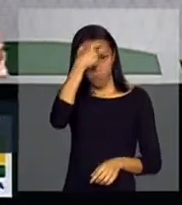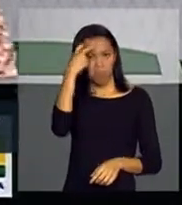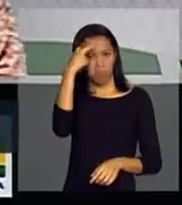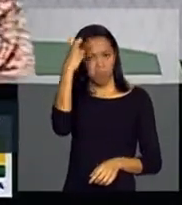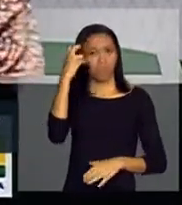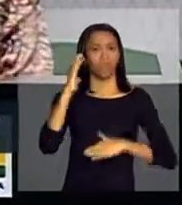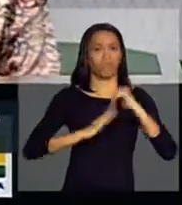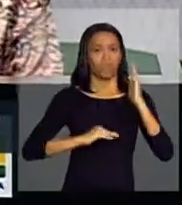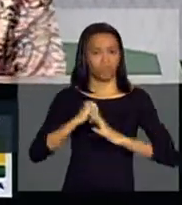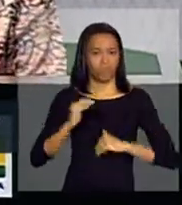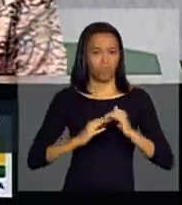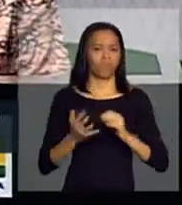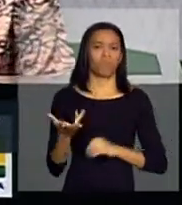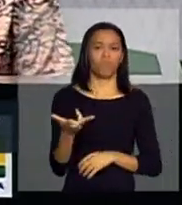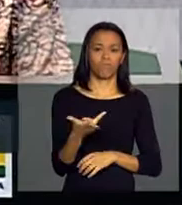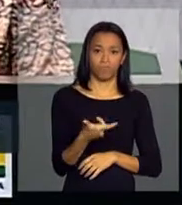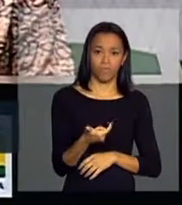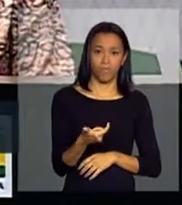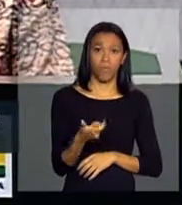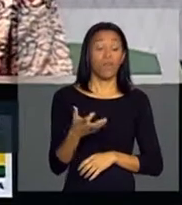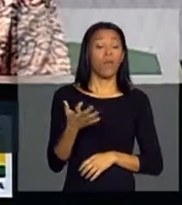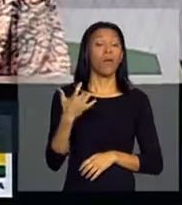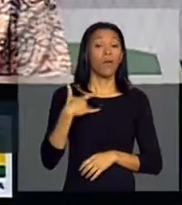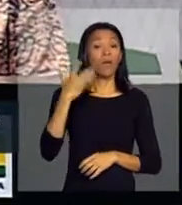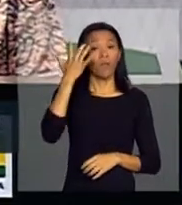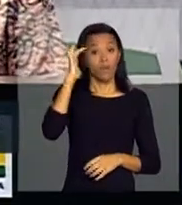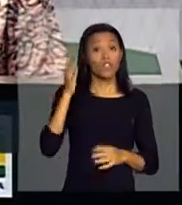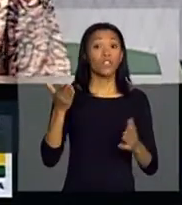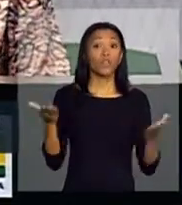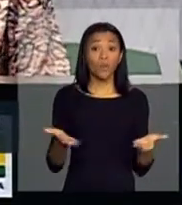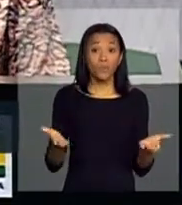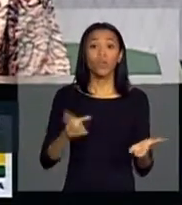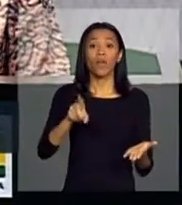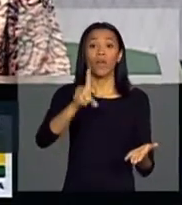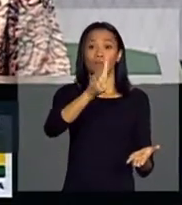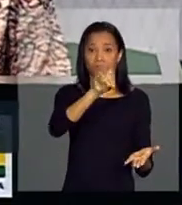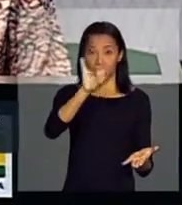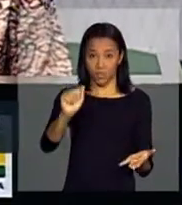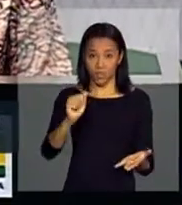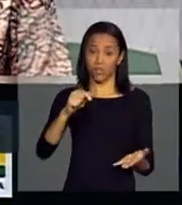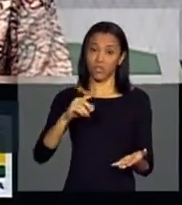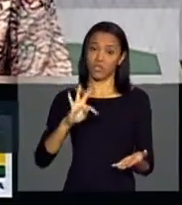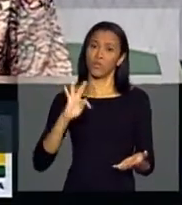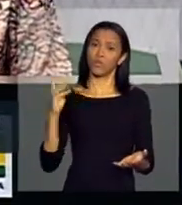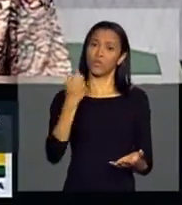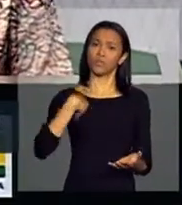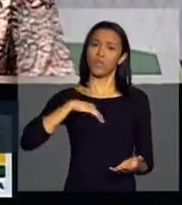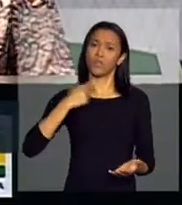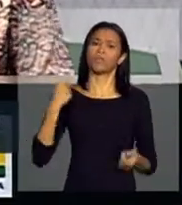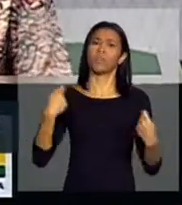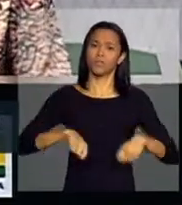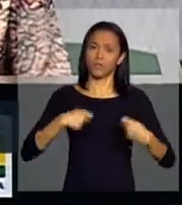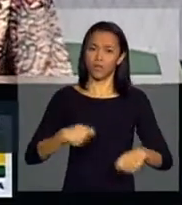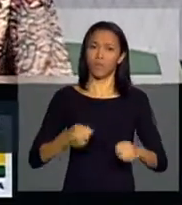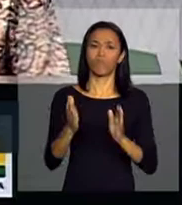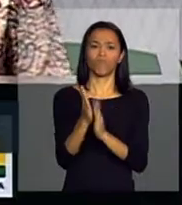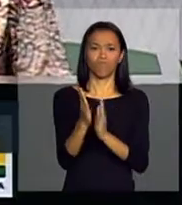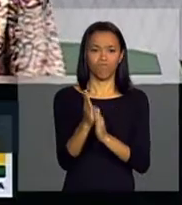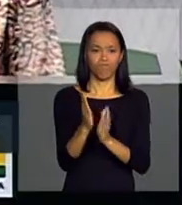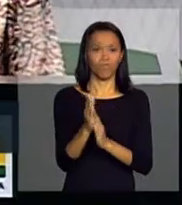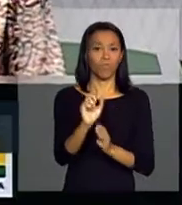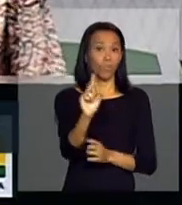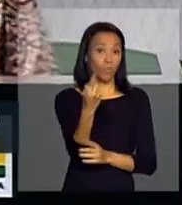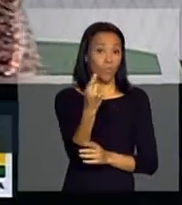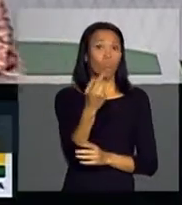eu acho que esse é o momento em que todos nós devemos homenagear um